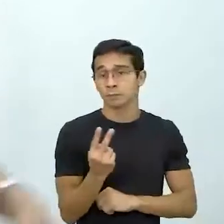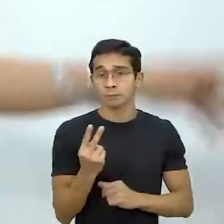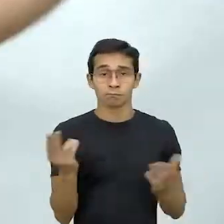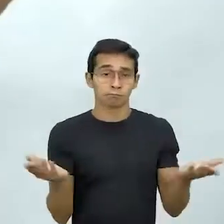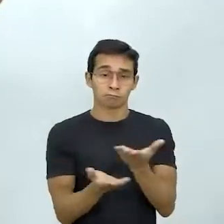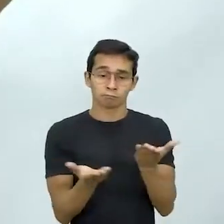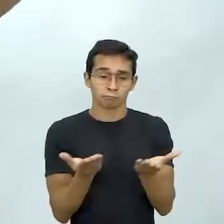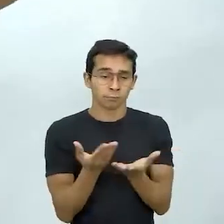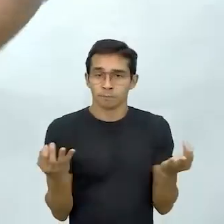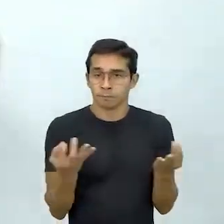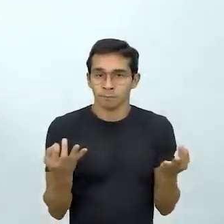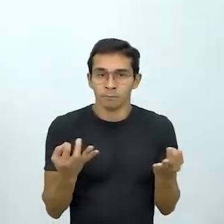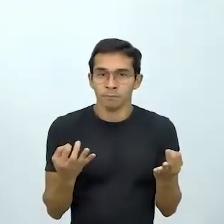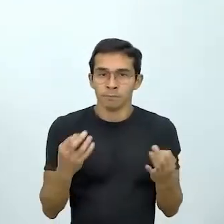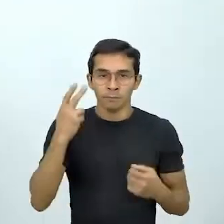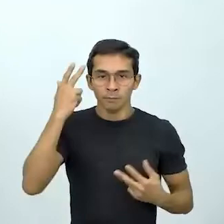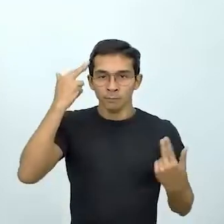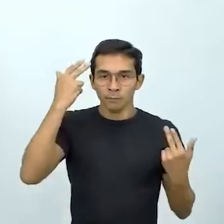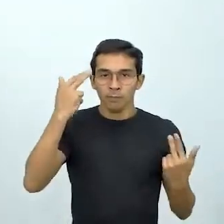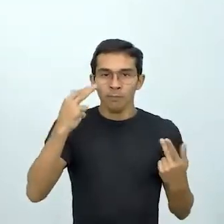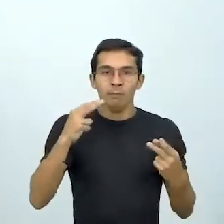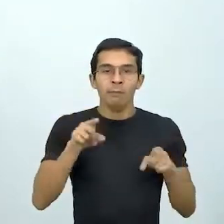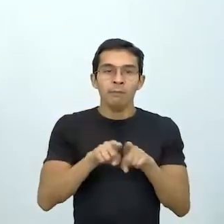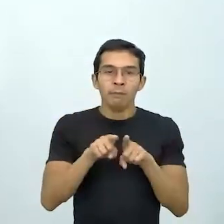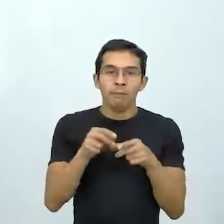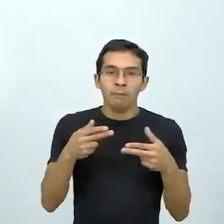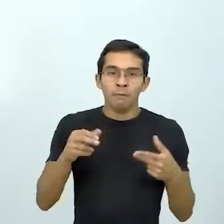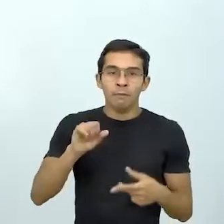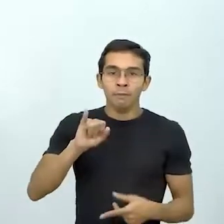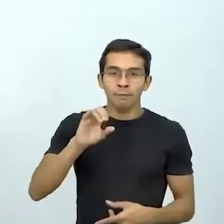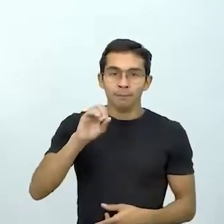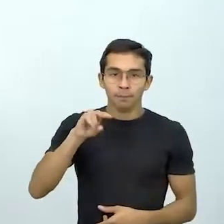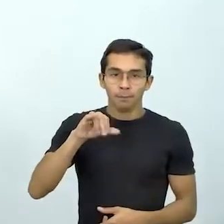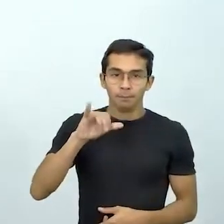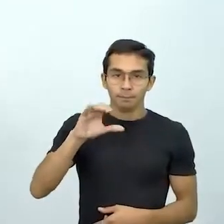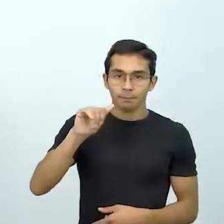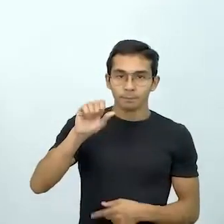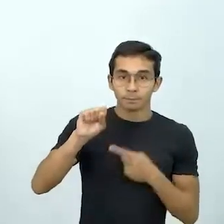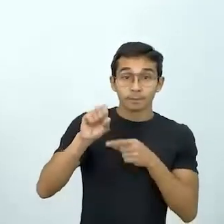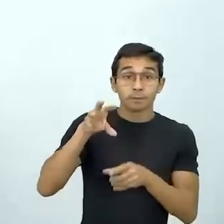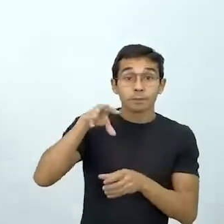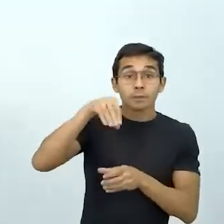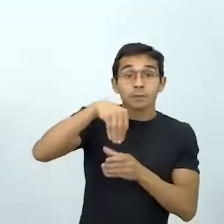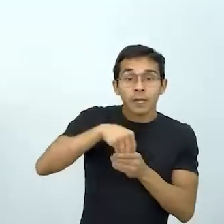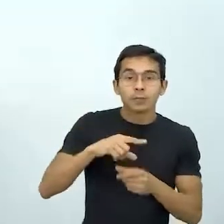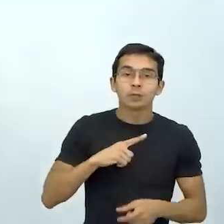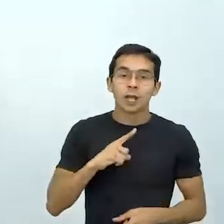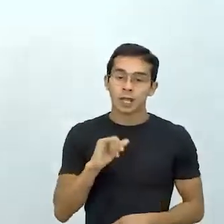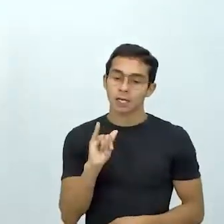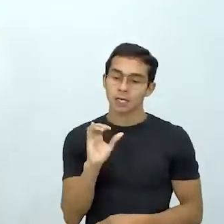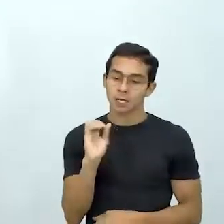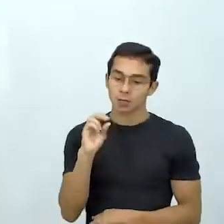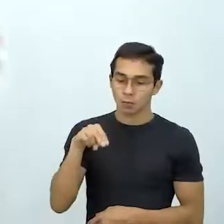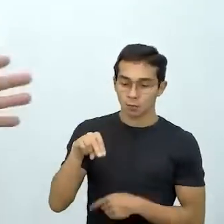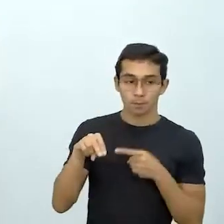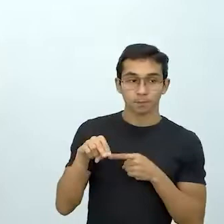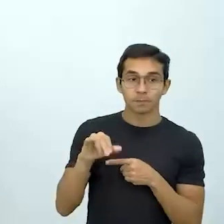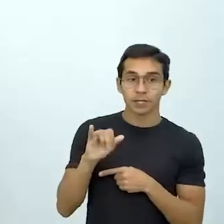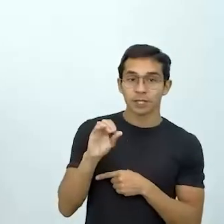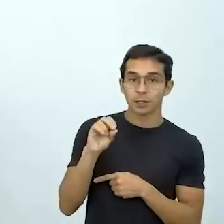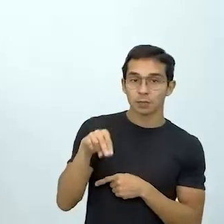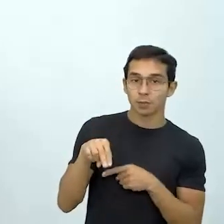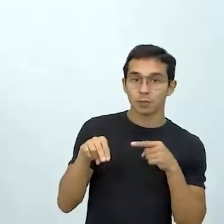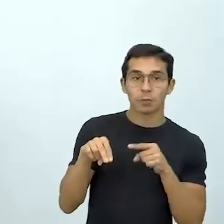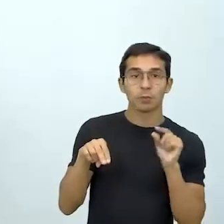perfeitamente com a água. Substâncias iônicas são aquelas que são formadas por íons. Quem são os íons? Íons são átomos carregados,